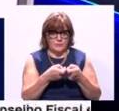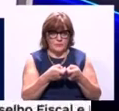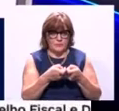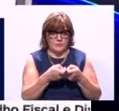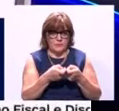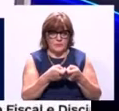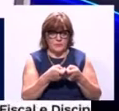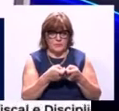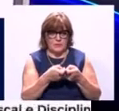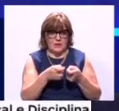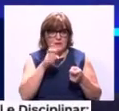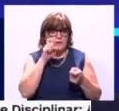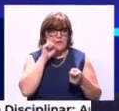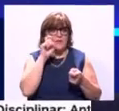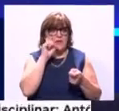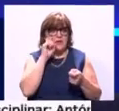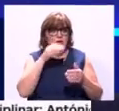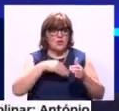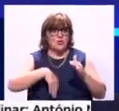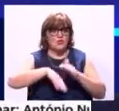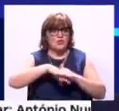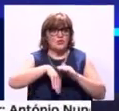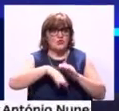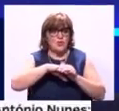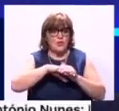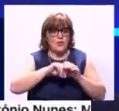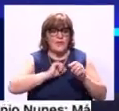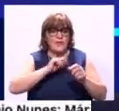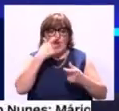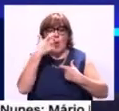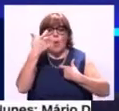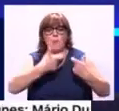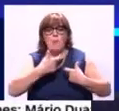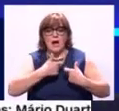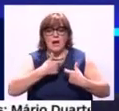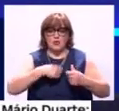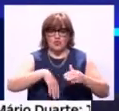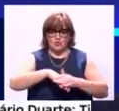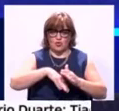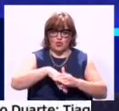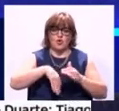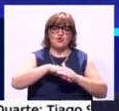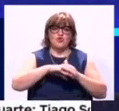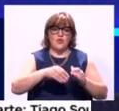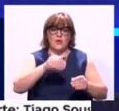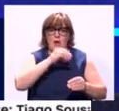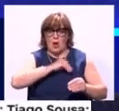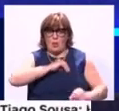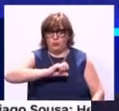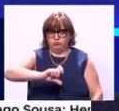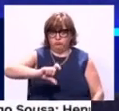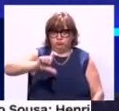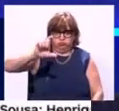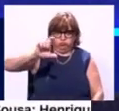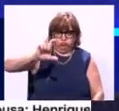em que defender o jogador, a parte humana do jogador. O jogador que ganha muito dinheiro